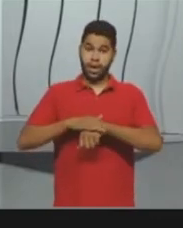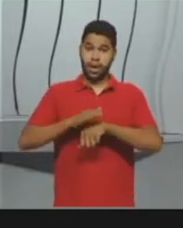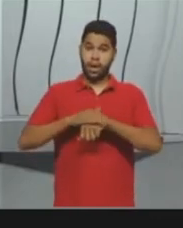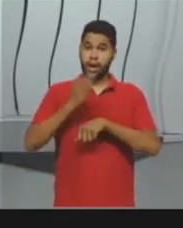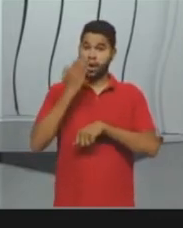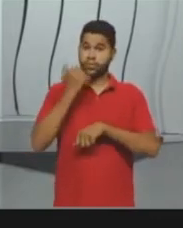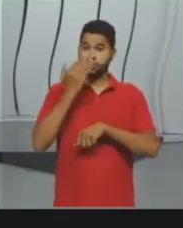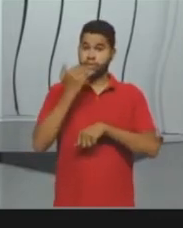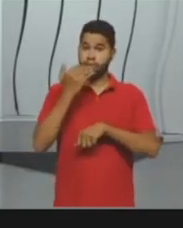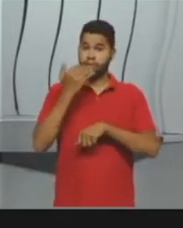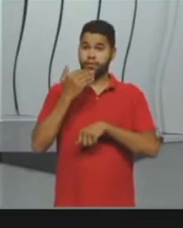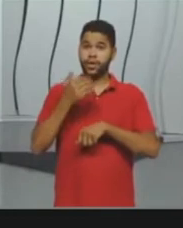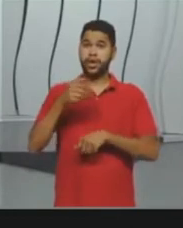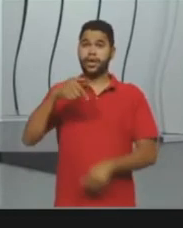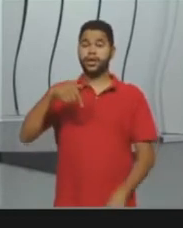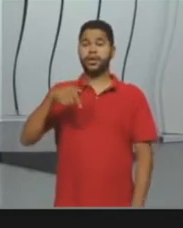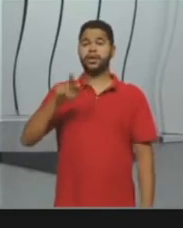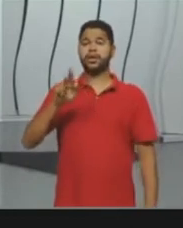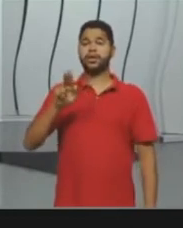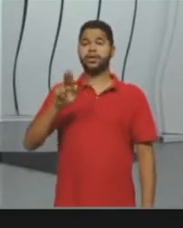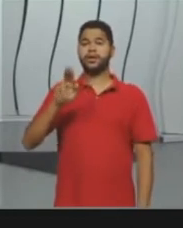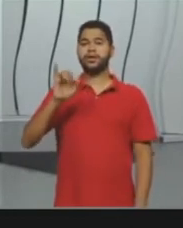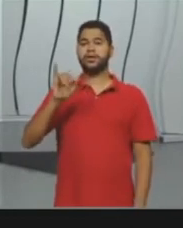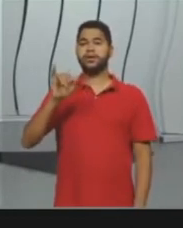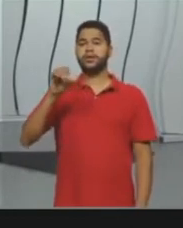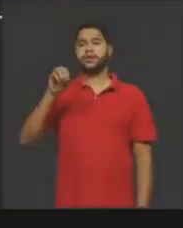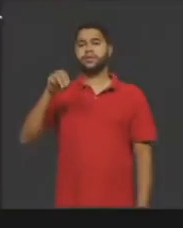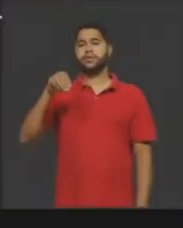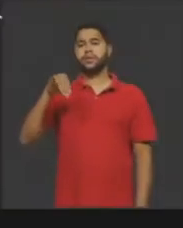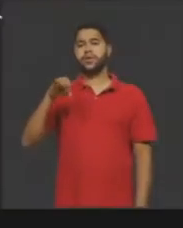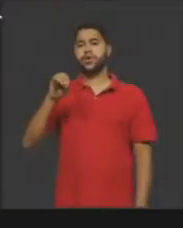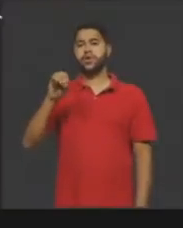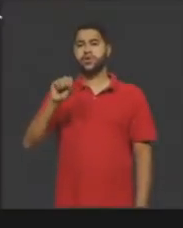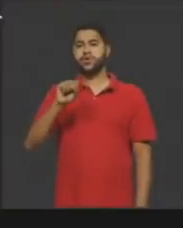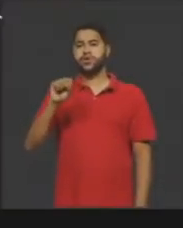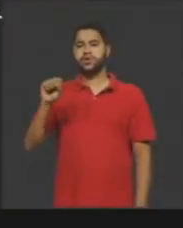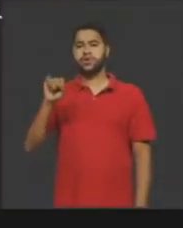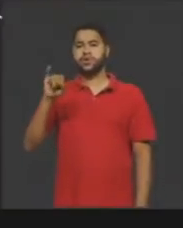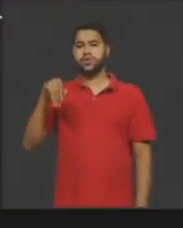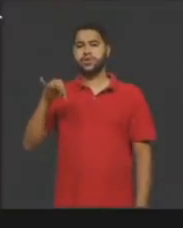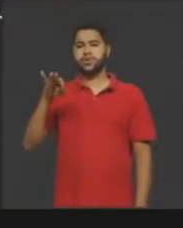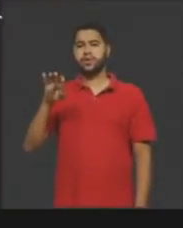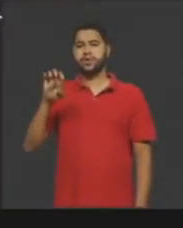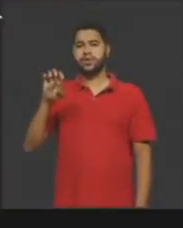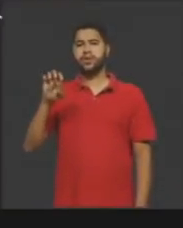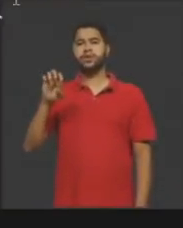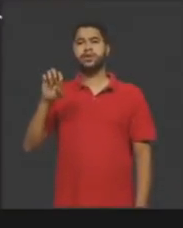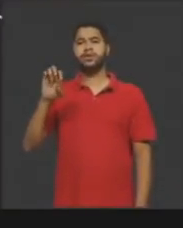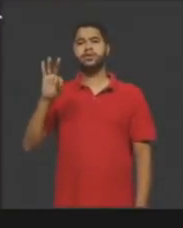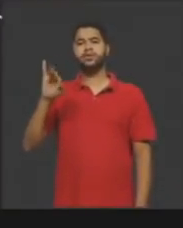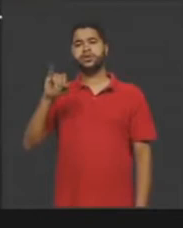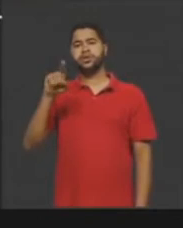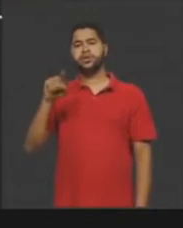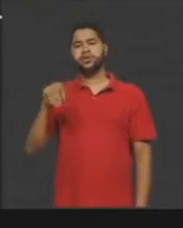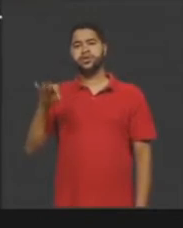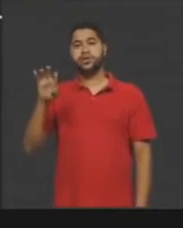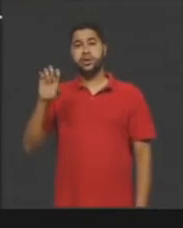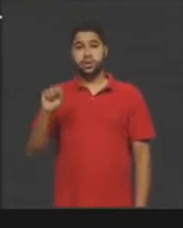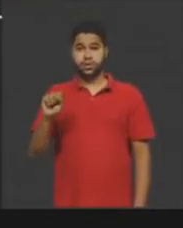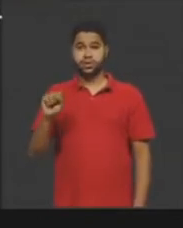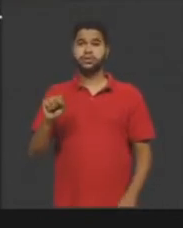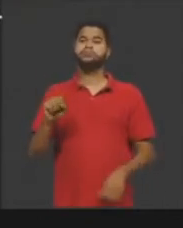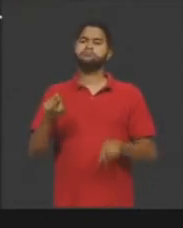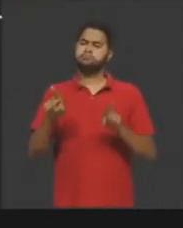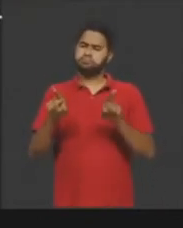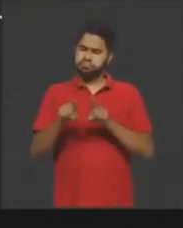quimiosintetizantes. Também produzem o próprio alimento, assim como as plantas produzem o próprio alimento, mas diferente das plantas, não